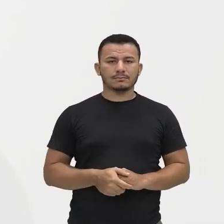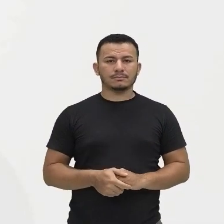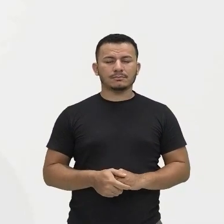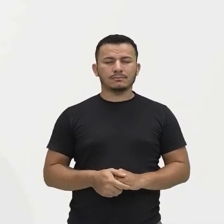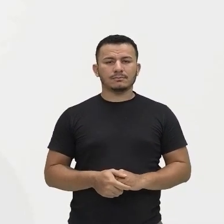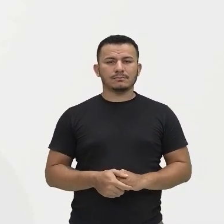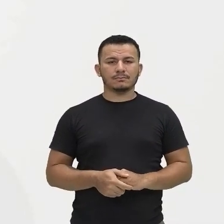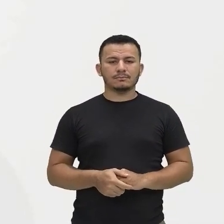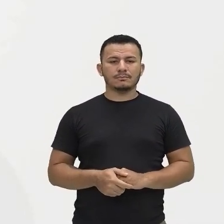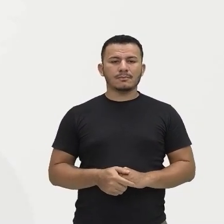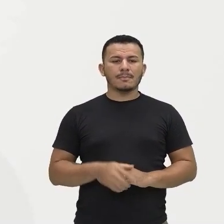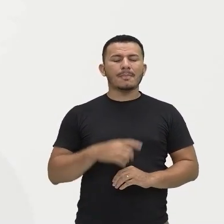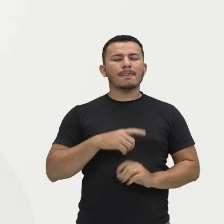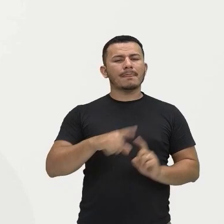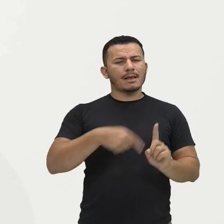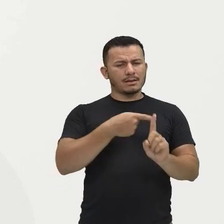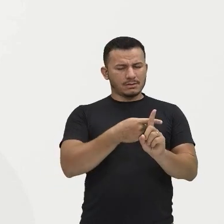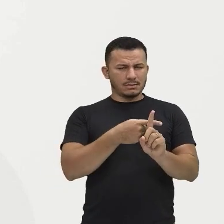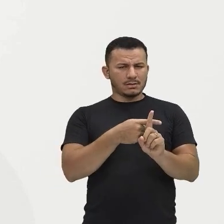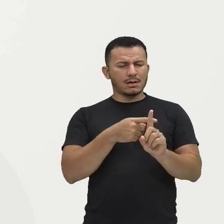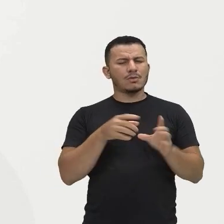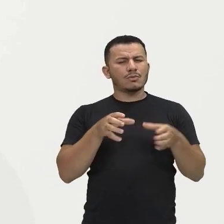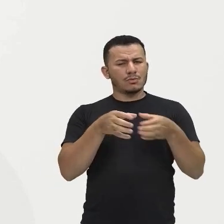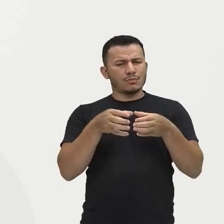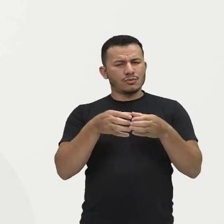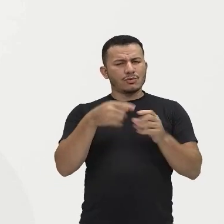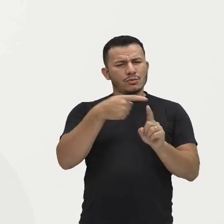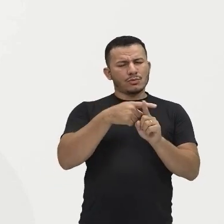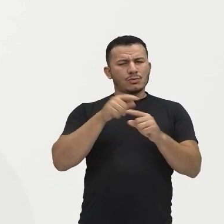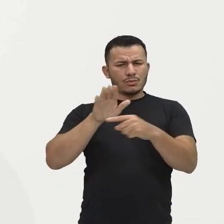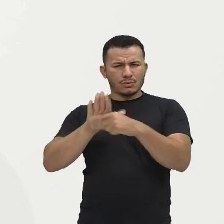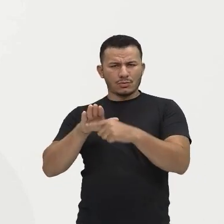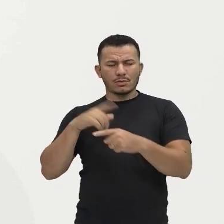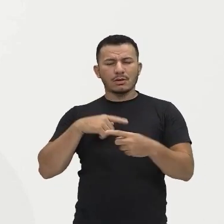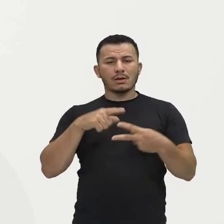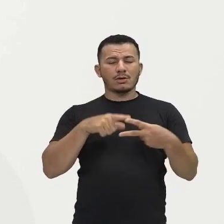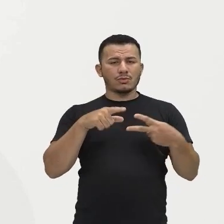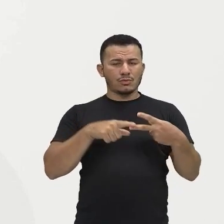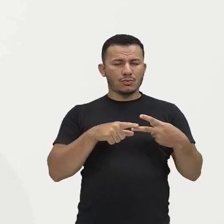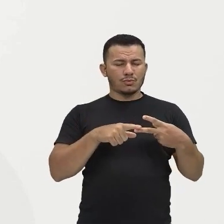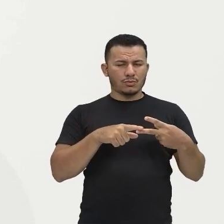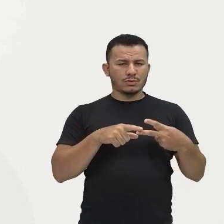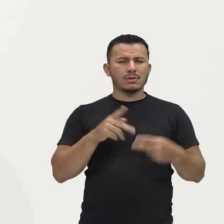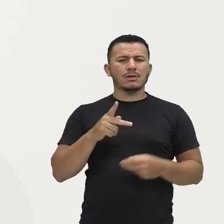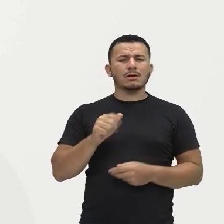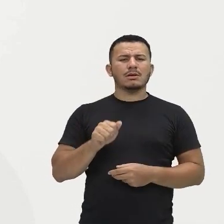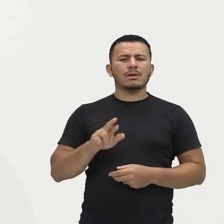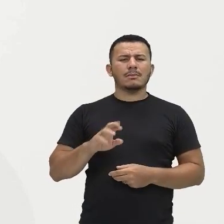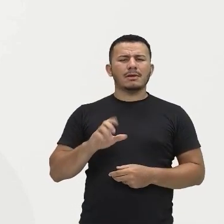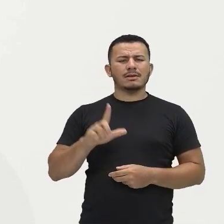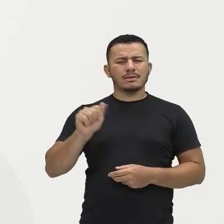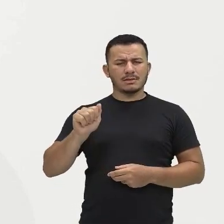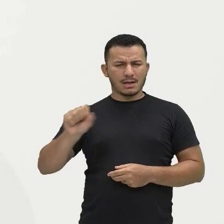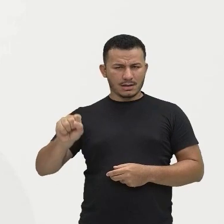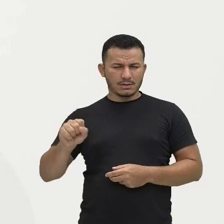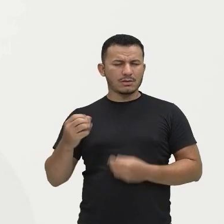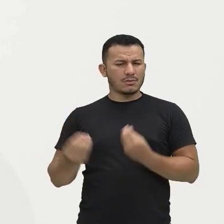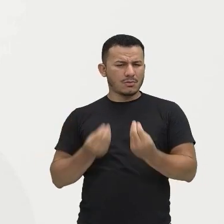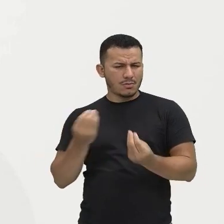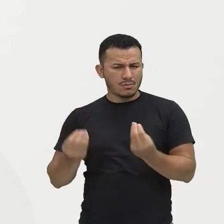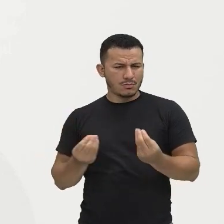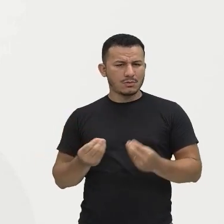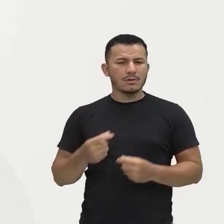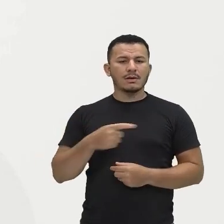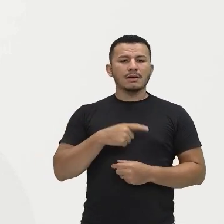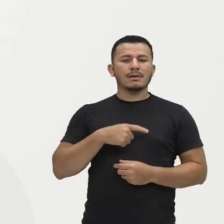ó, adição com números inteiros, mais de duas parcelas. Exemplo 1, ó. Por que duas parcelas? Está aqui,